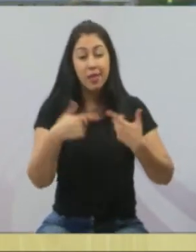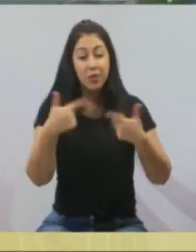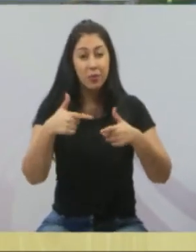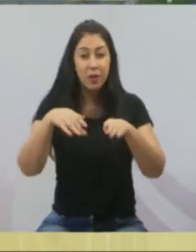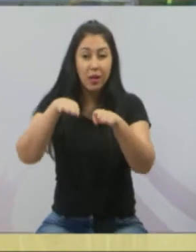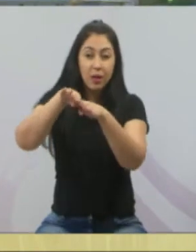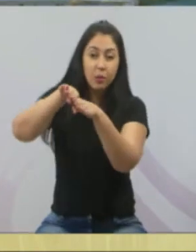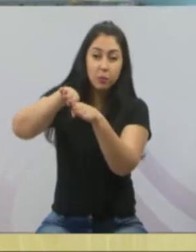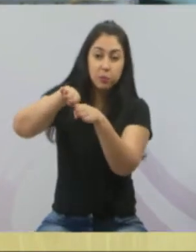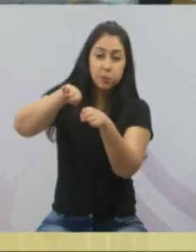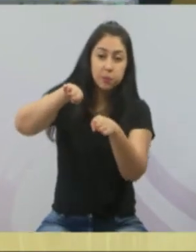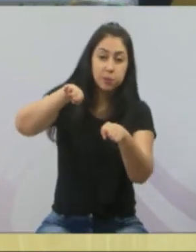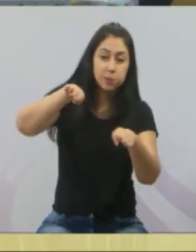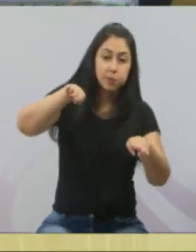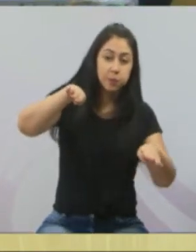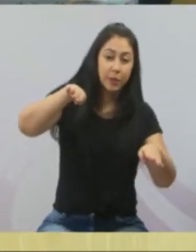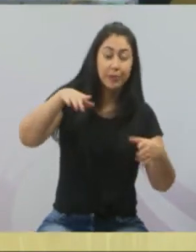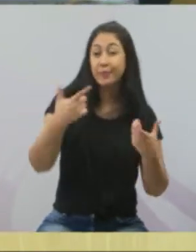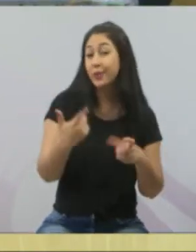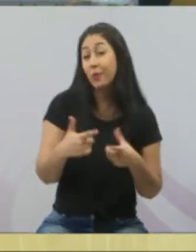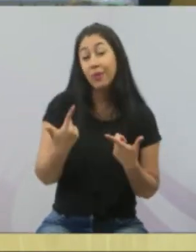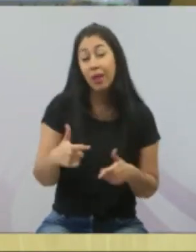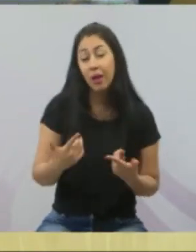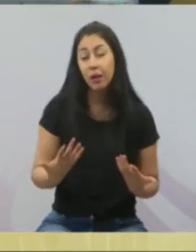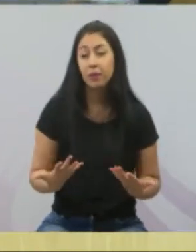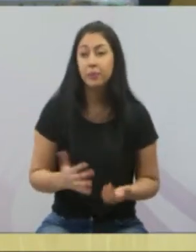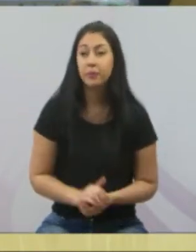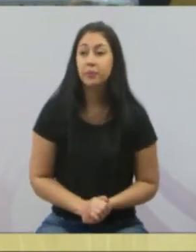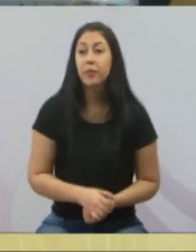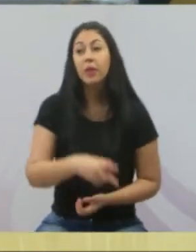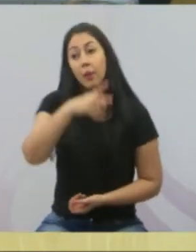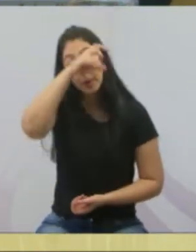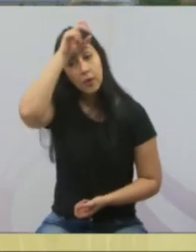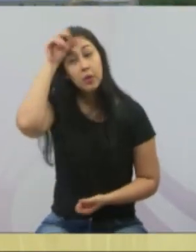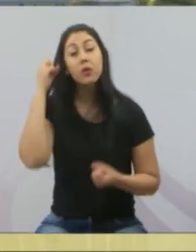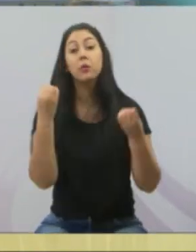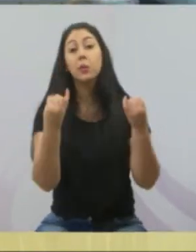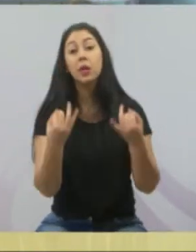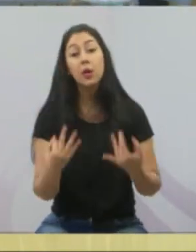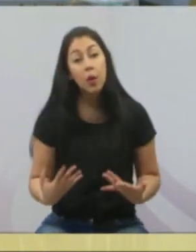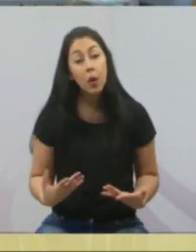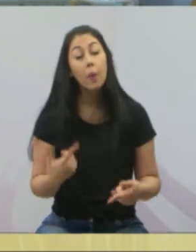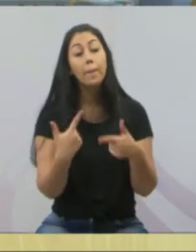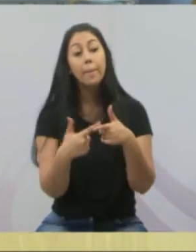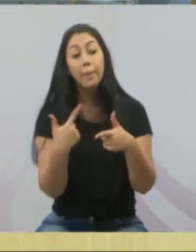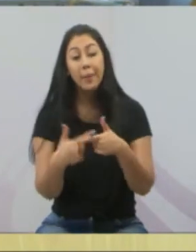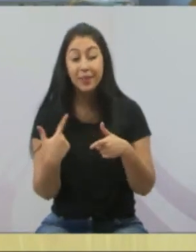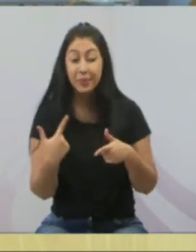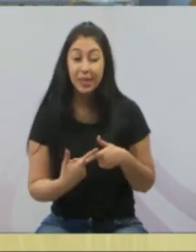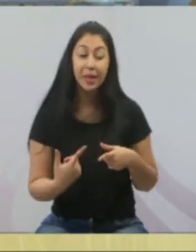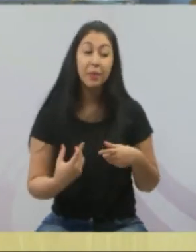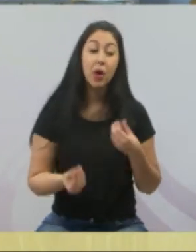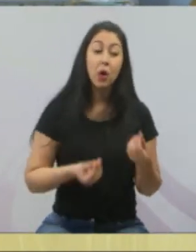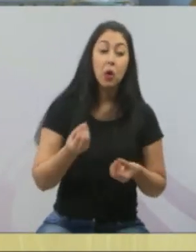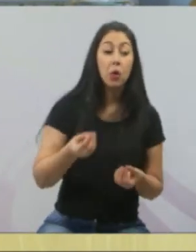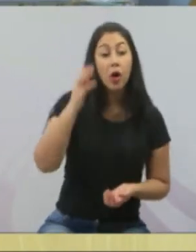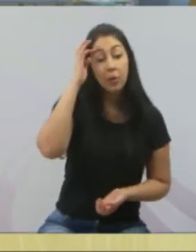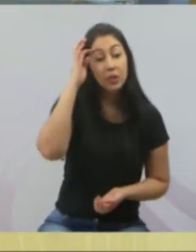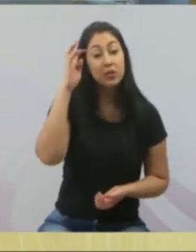Da aviação Jacareí, eu vejo que todos os circulares que fazem Guararema, São José dos Campos, o emplacamento é de Mogi das